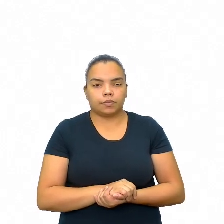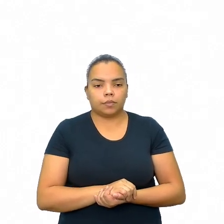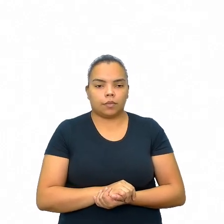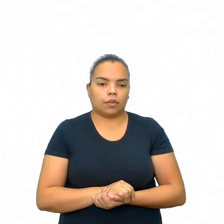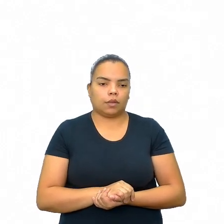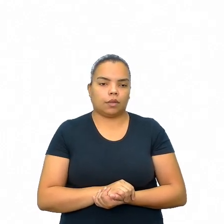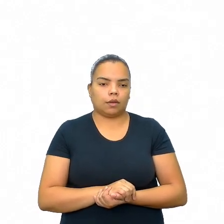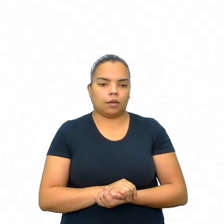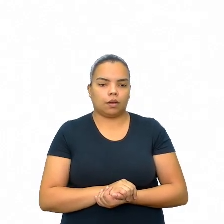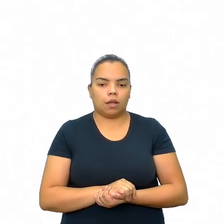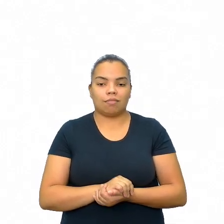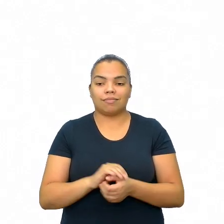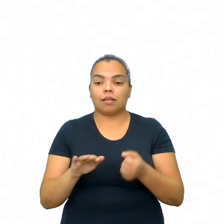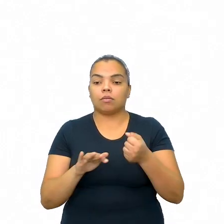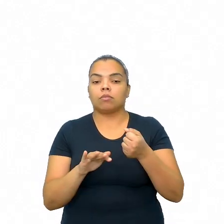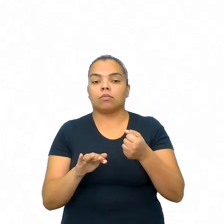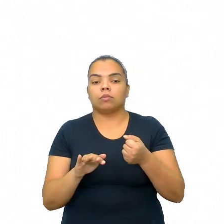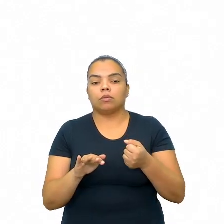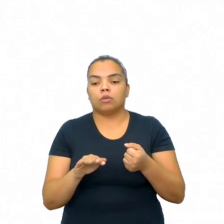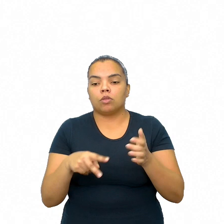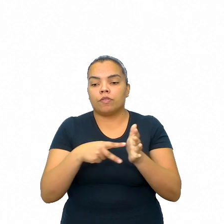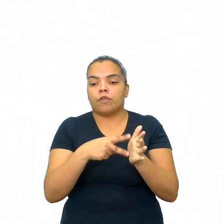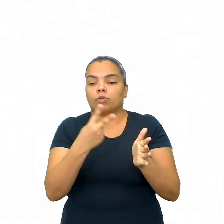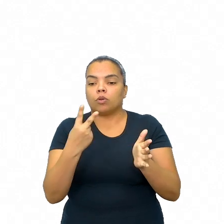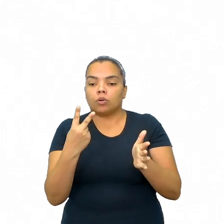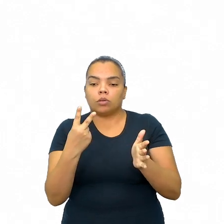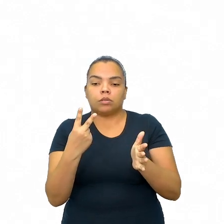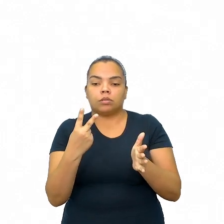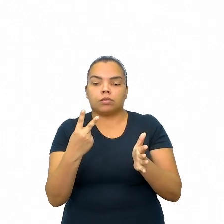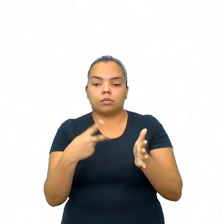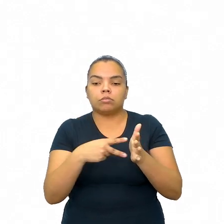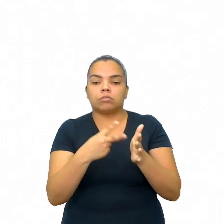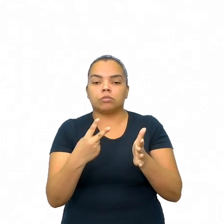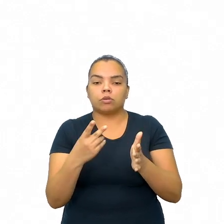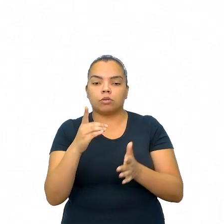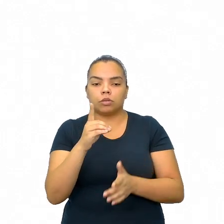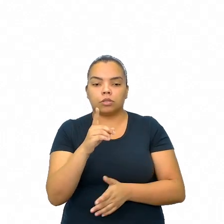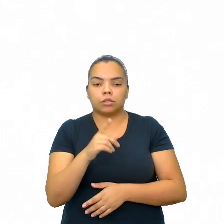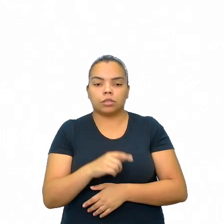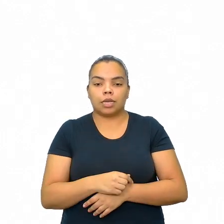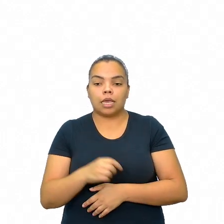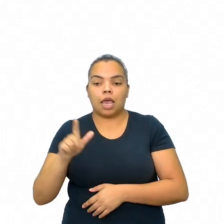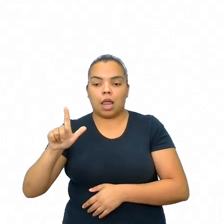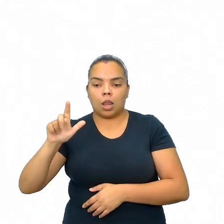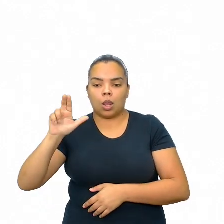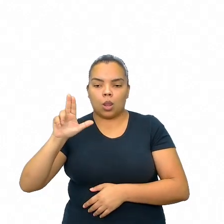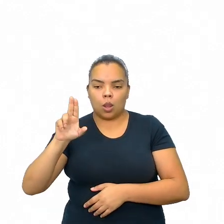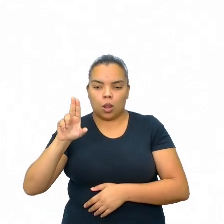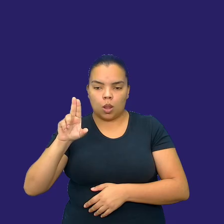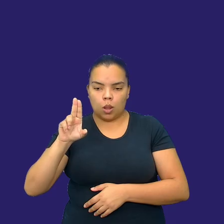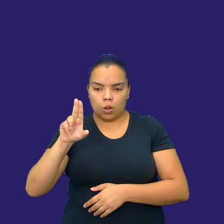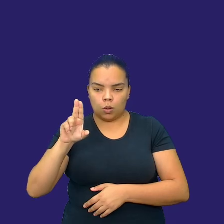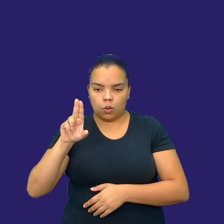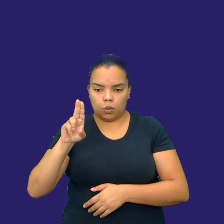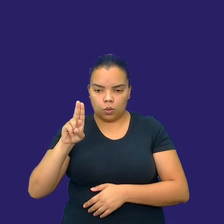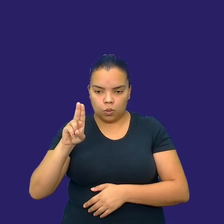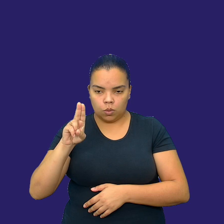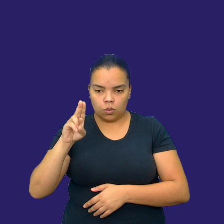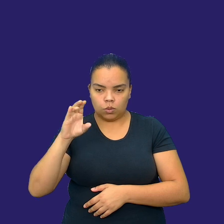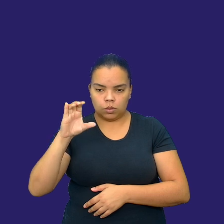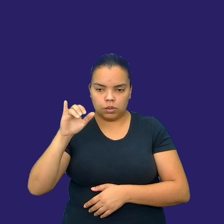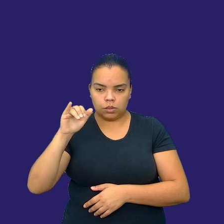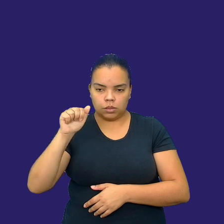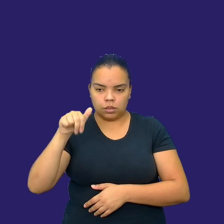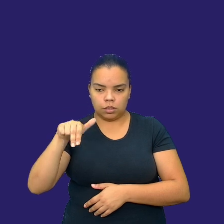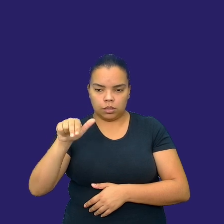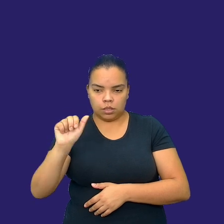o Pedro está no nível 2 e a Luciana no nível 4. E